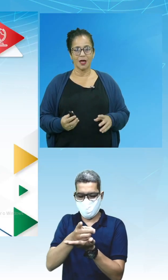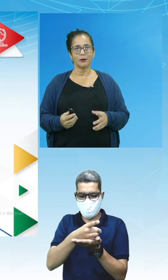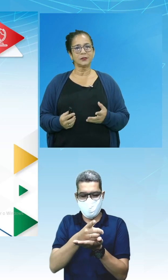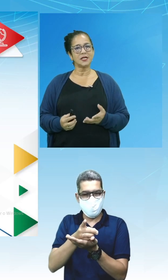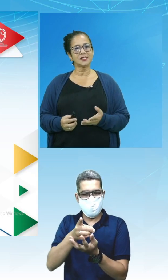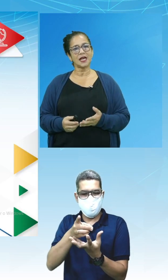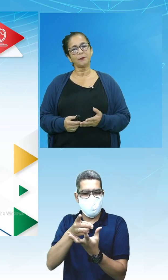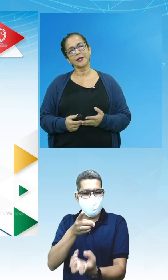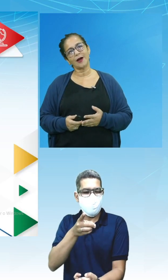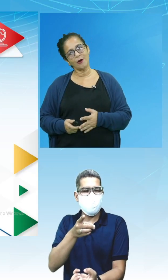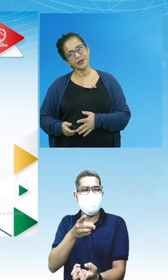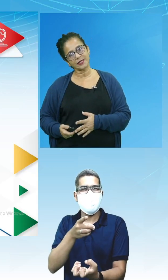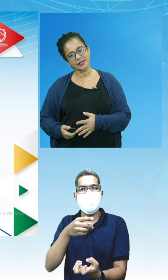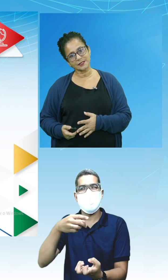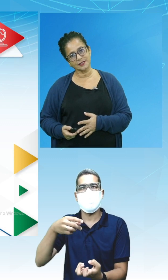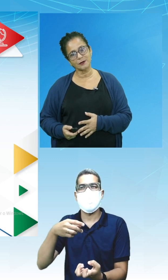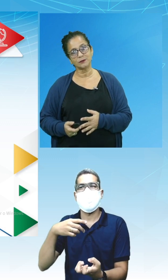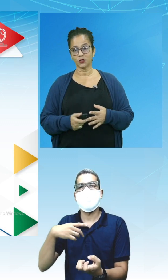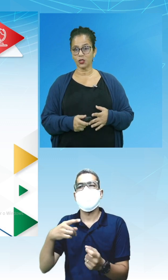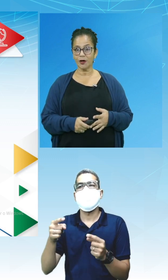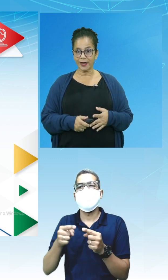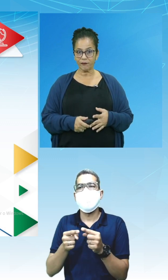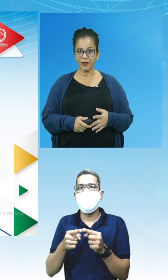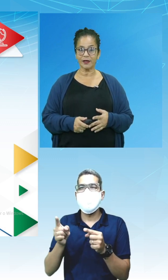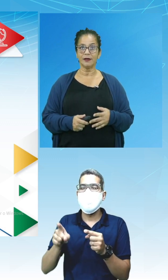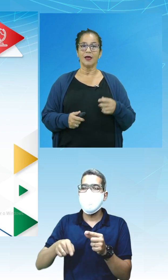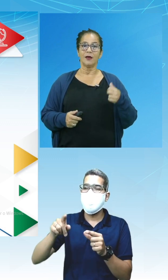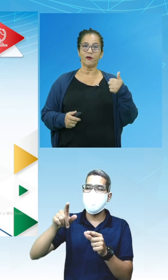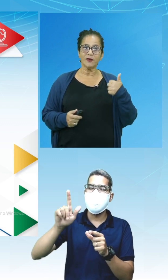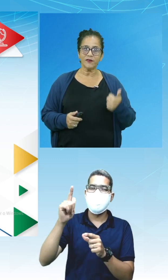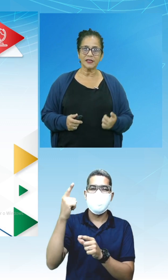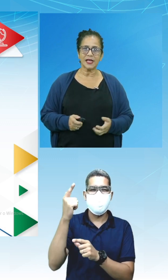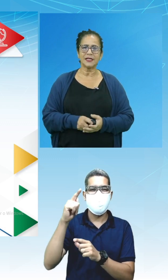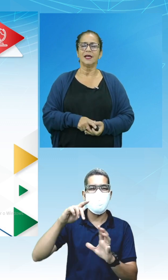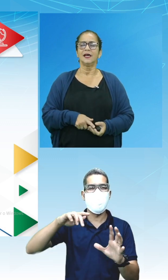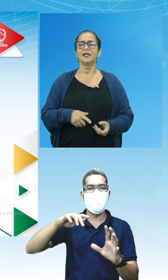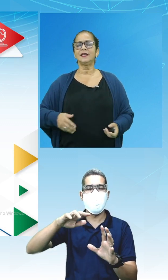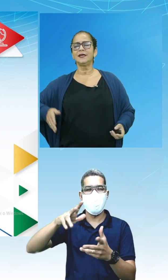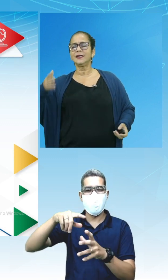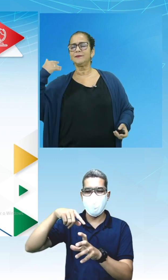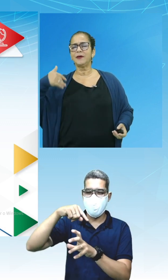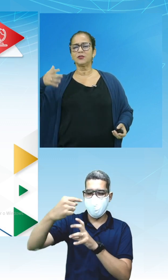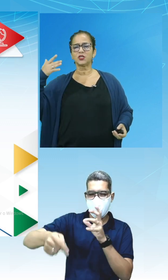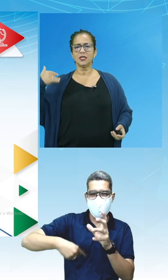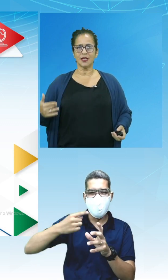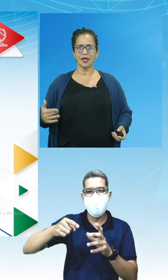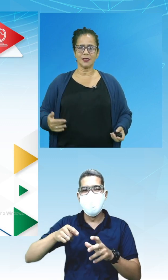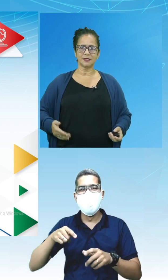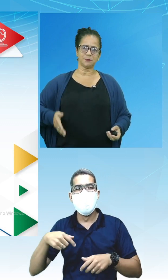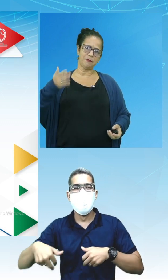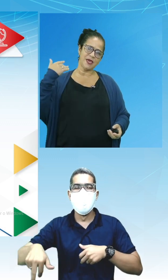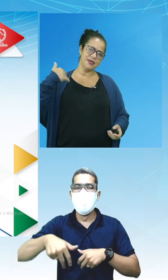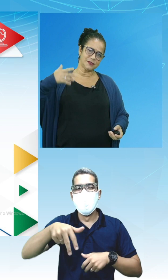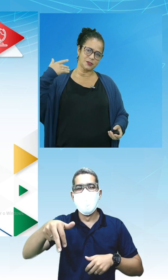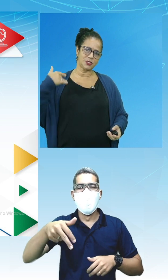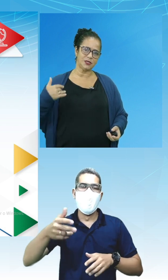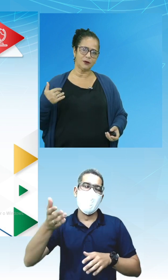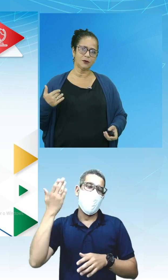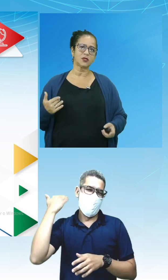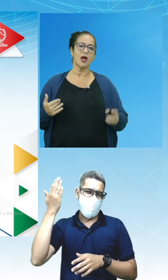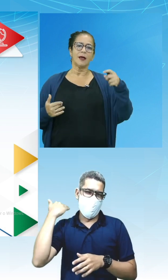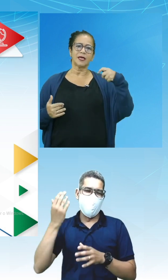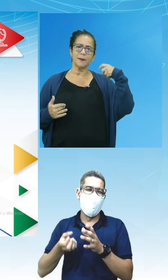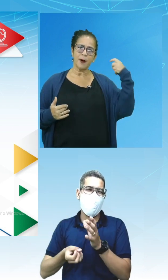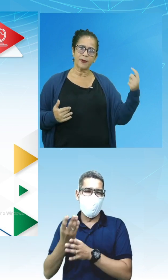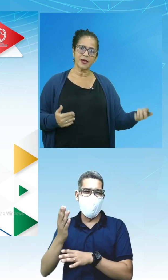gente, utilizado para orientação geográfica. Foi inventada lá pelos chineses, bem